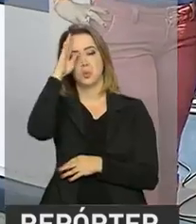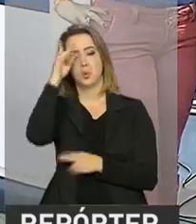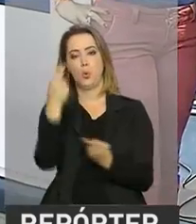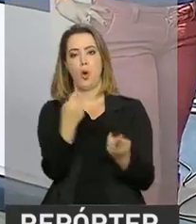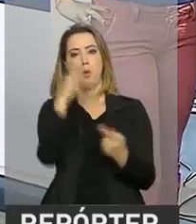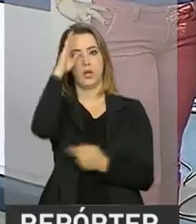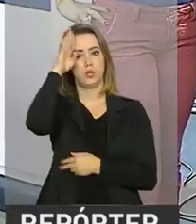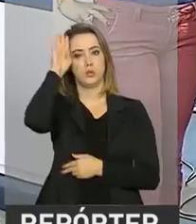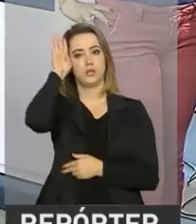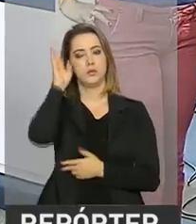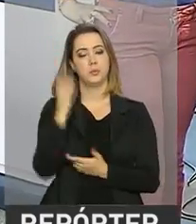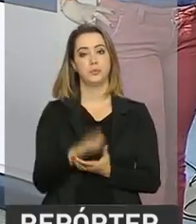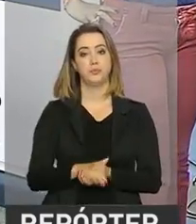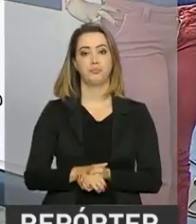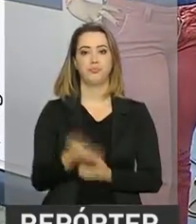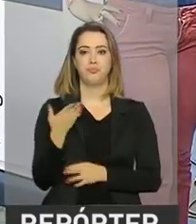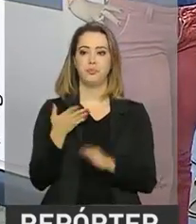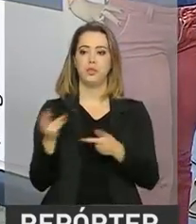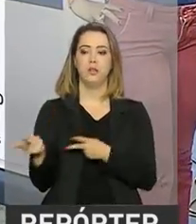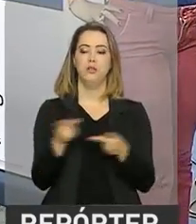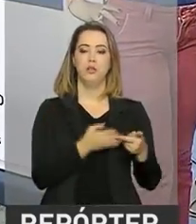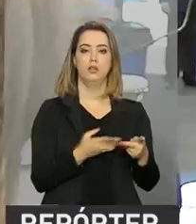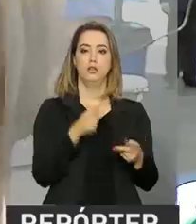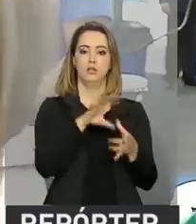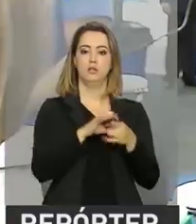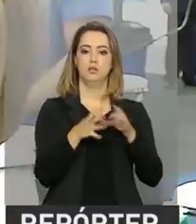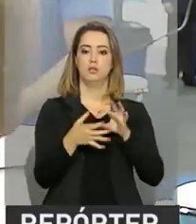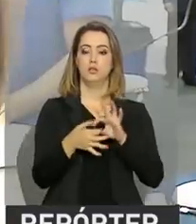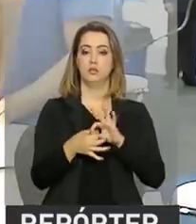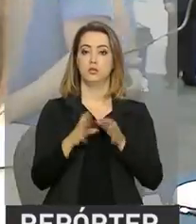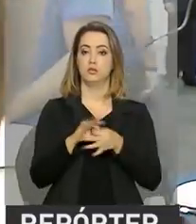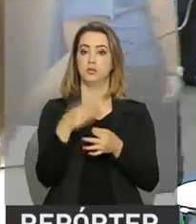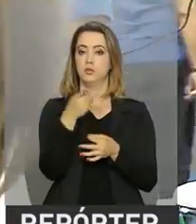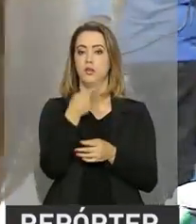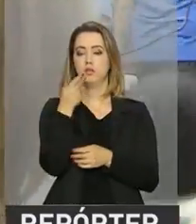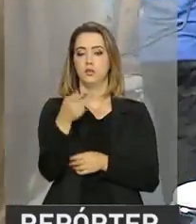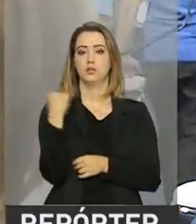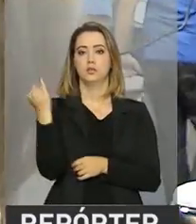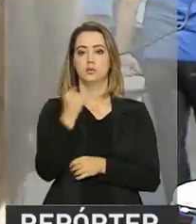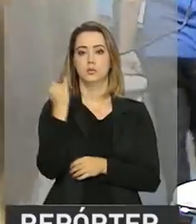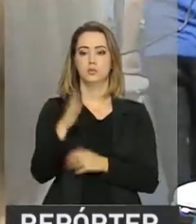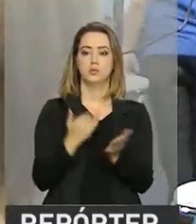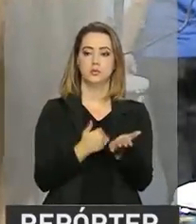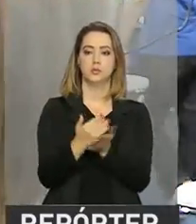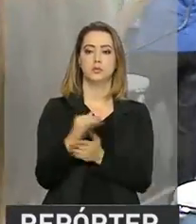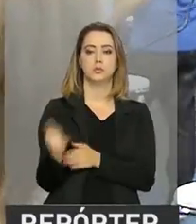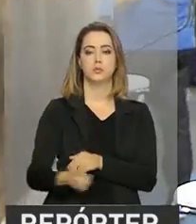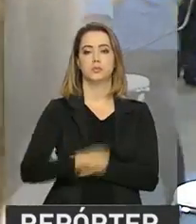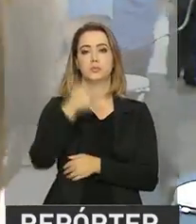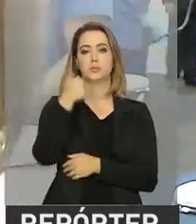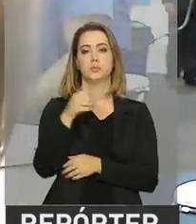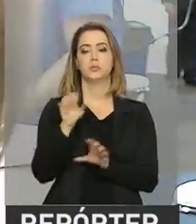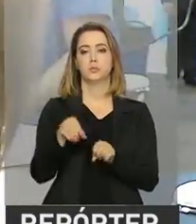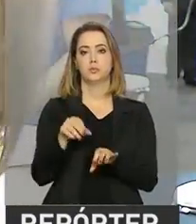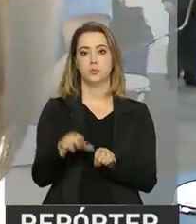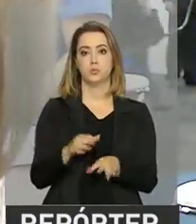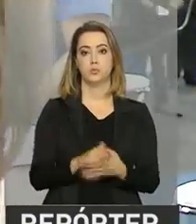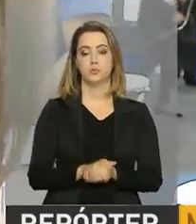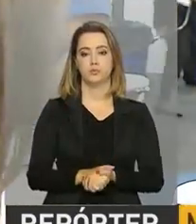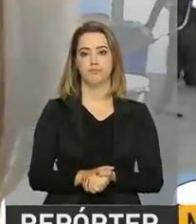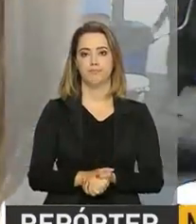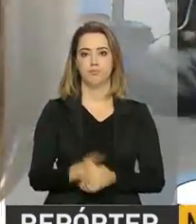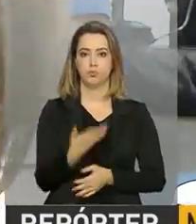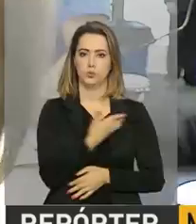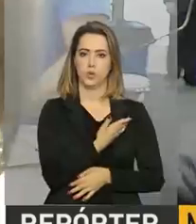Em visita à Olimpíada, o ministro da Educação, Mendonça Filho, comentou a importância da iniciativa para melhorar a educação no país. Eu acho que estimula